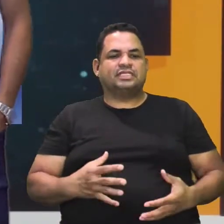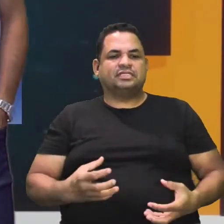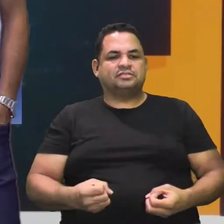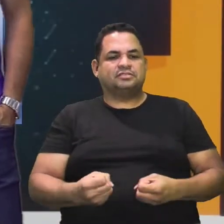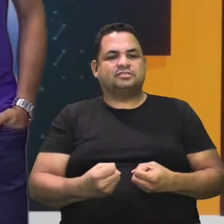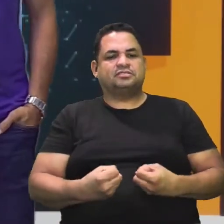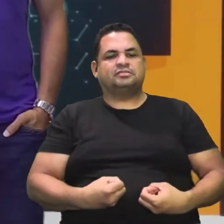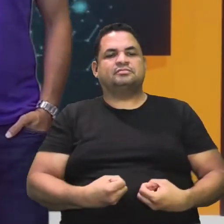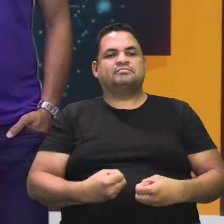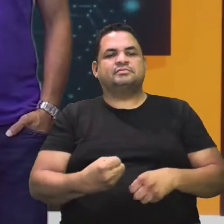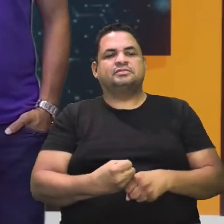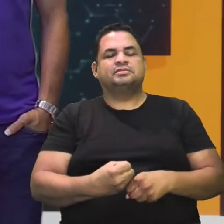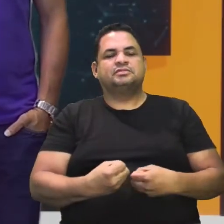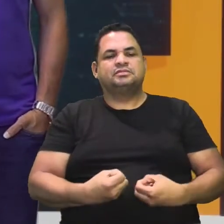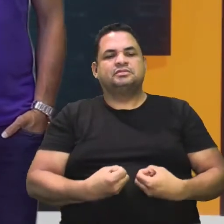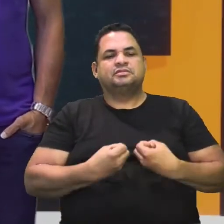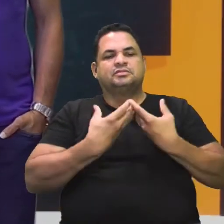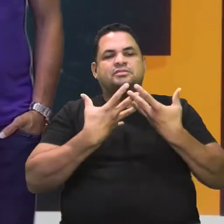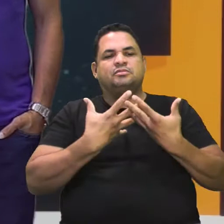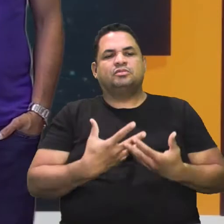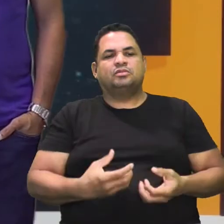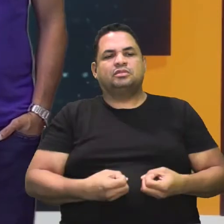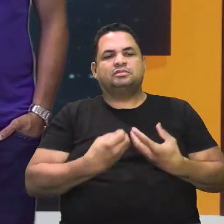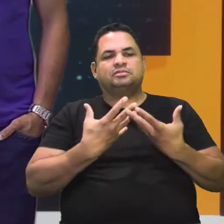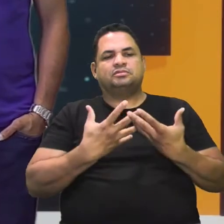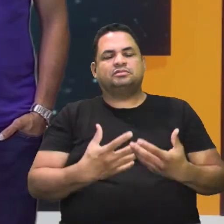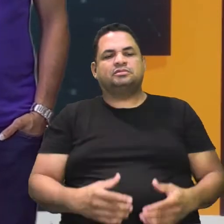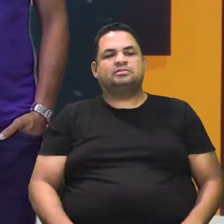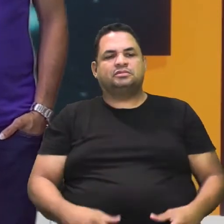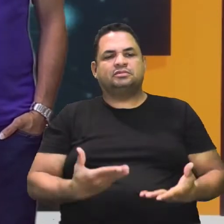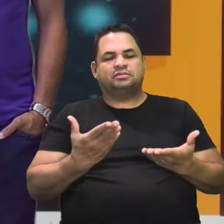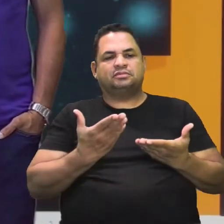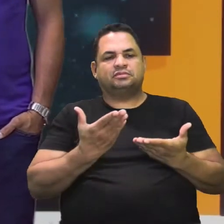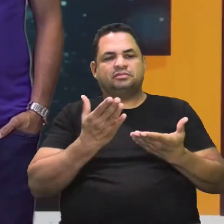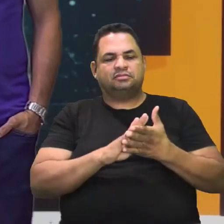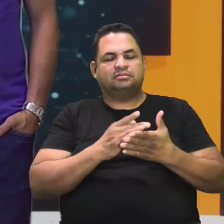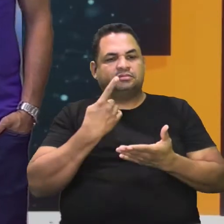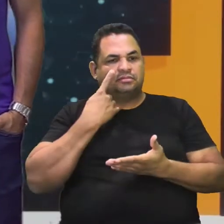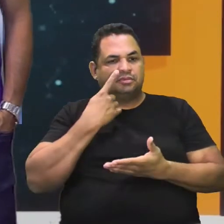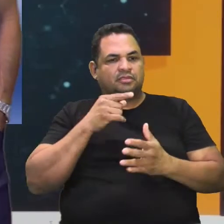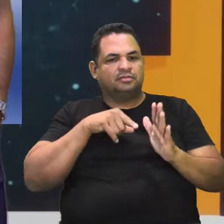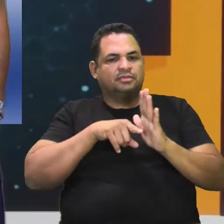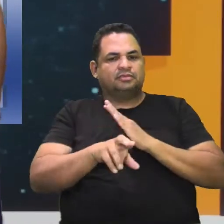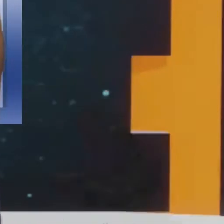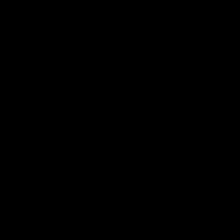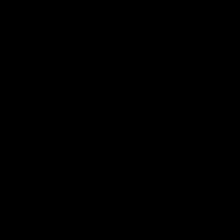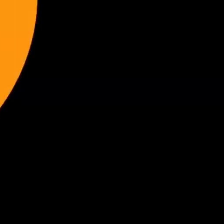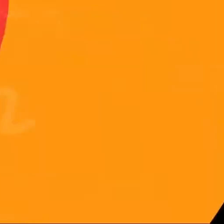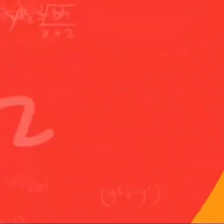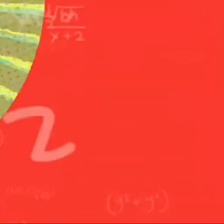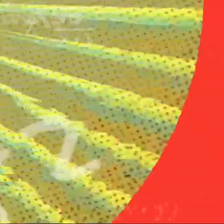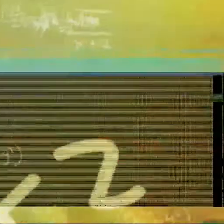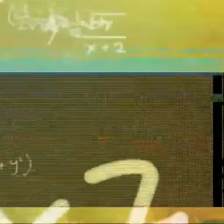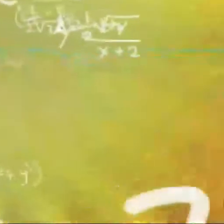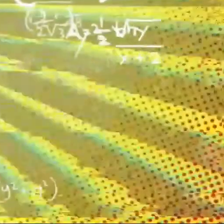raciocínio lógico e verificar se você está compreendendo tudo isso. Então, solta a vinheta que é a hora do quiz.